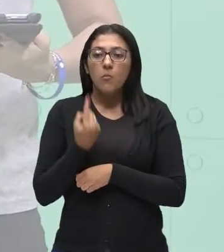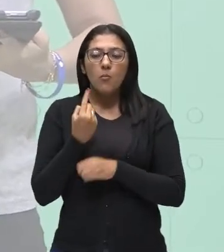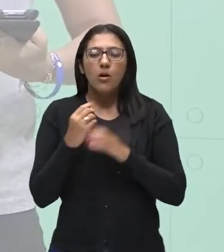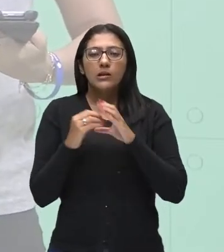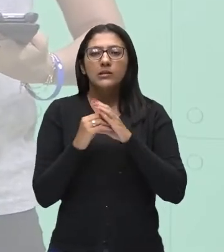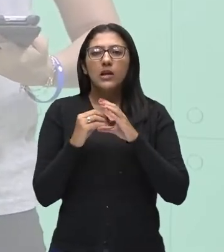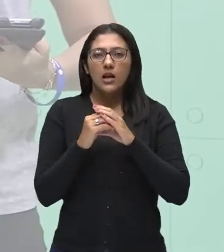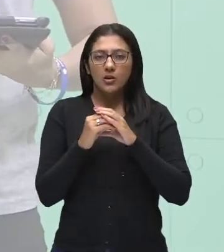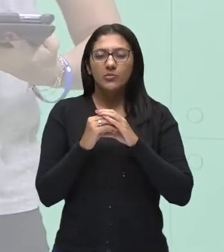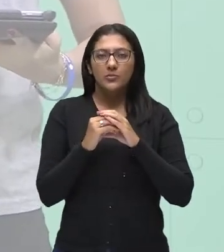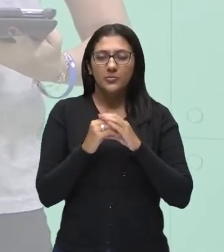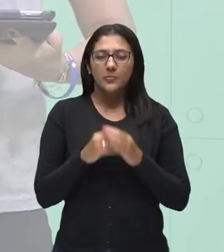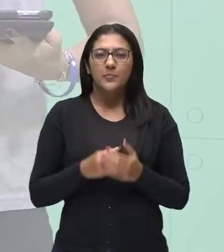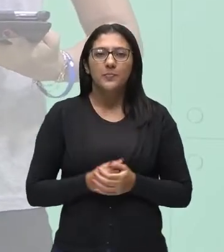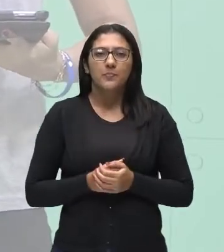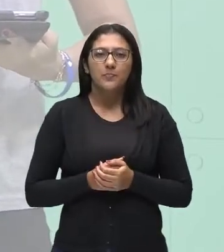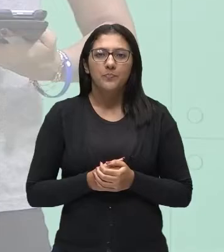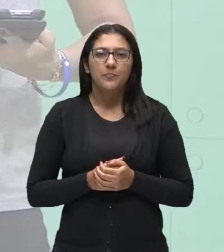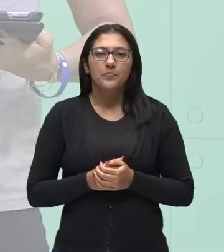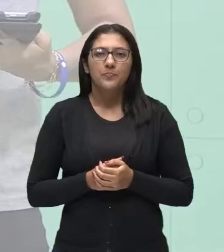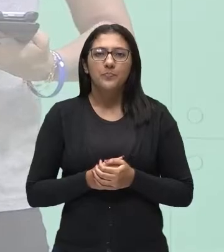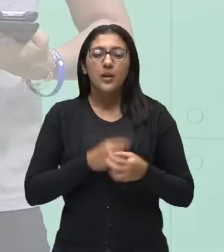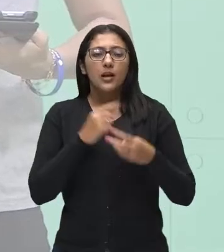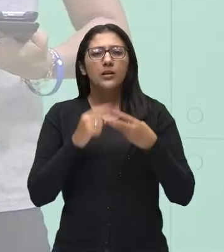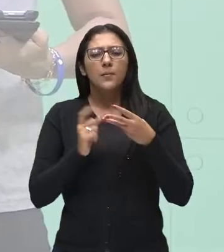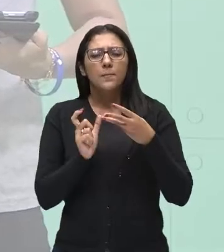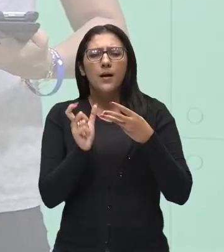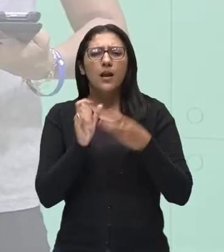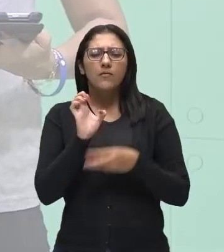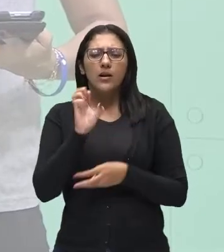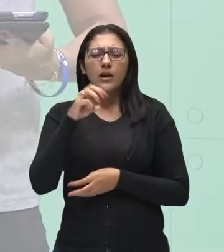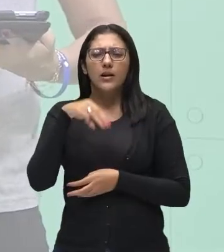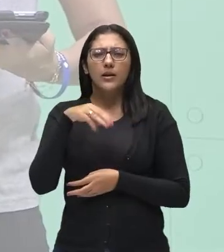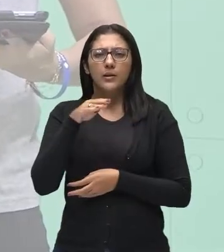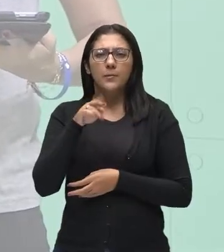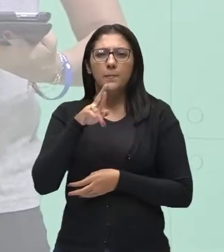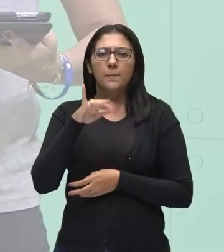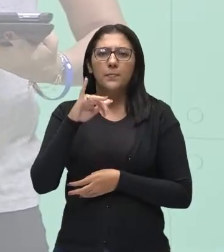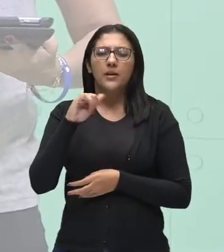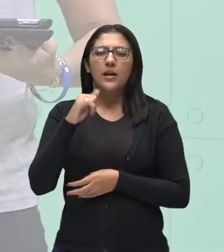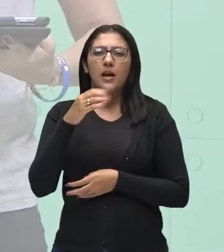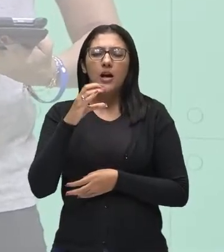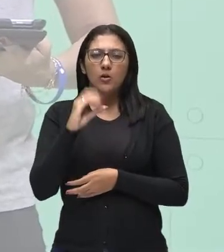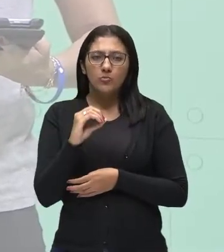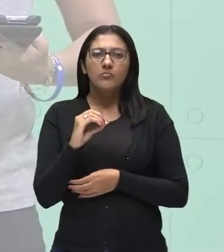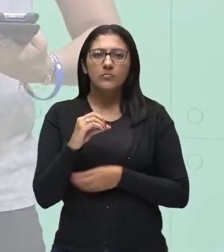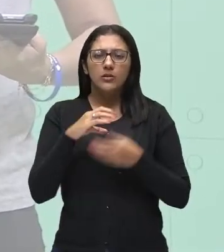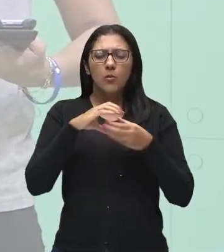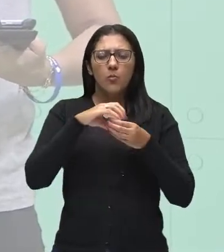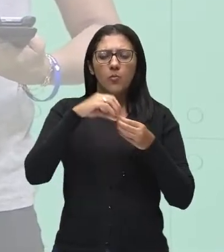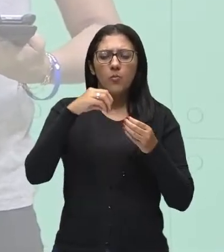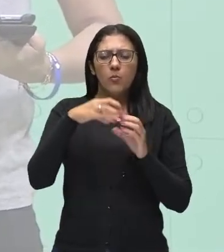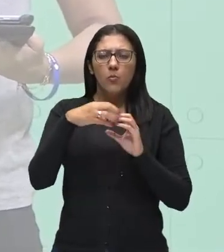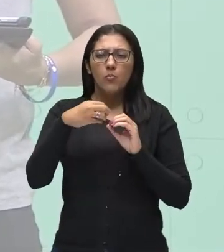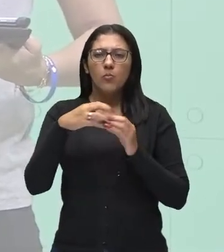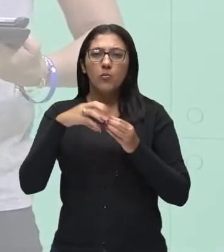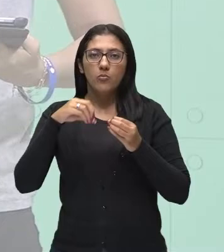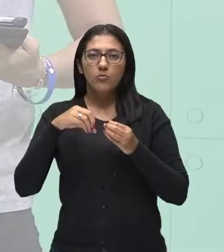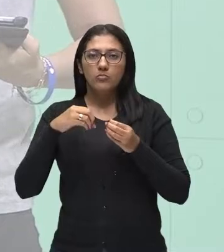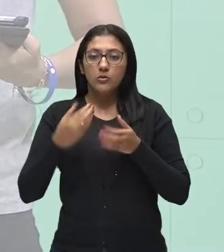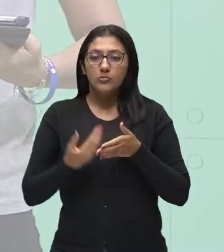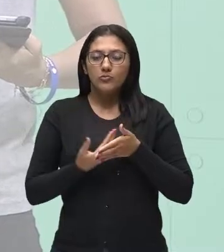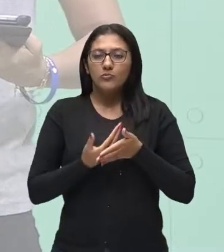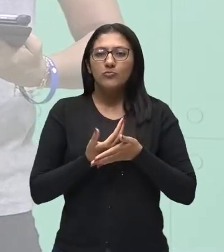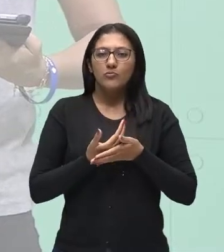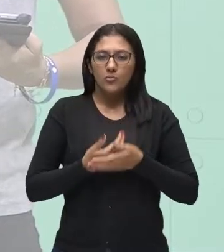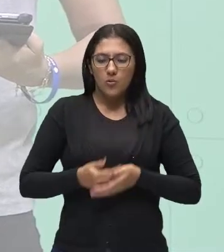de zigoto. E aí o zigoto ele vai começar a se dividir, nós já vamos chamar de embrião. Esse embrião,